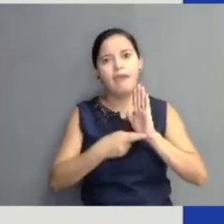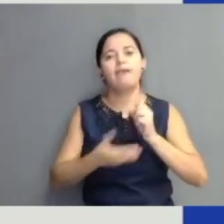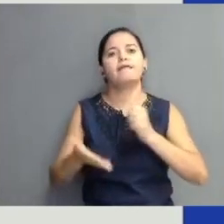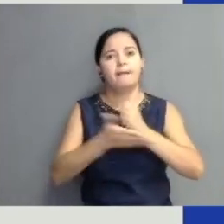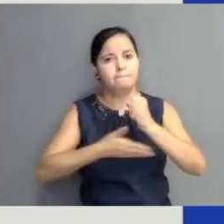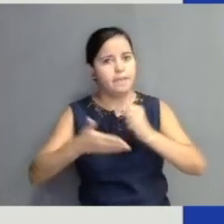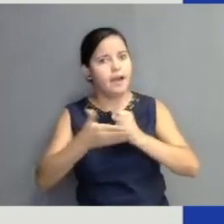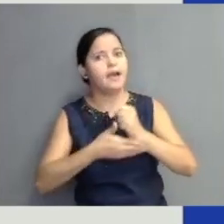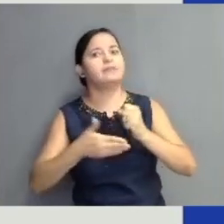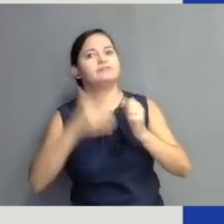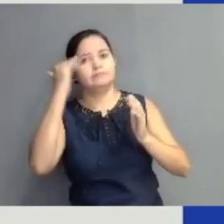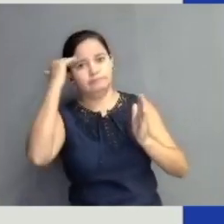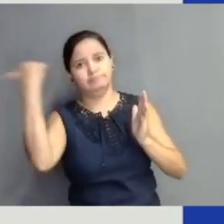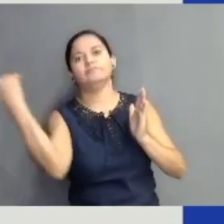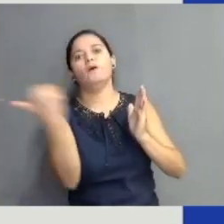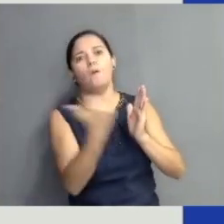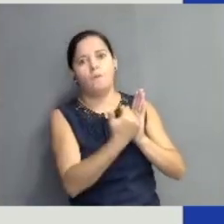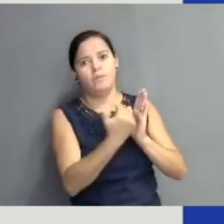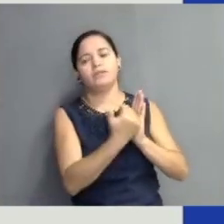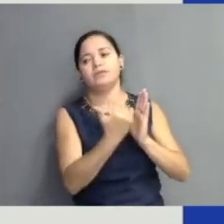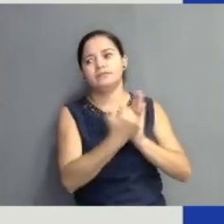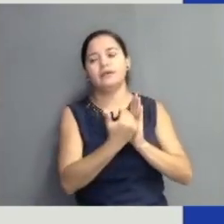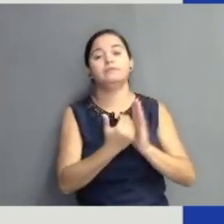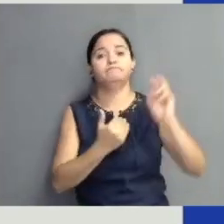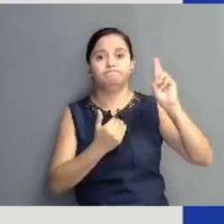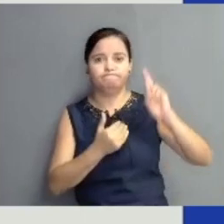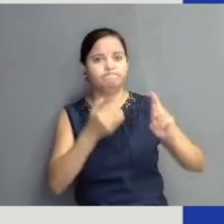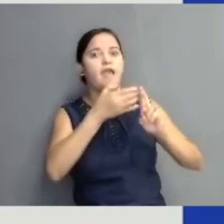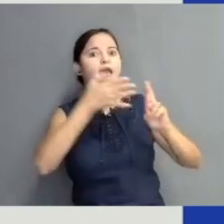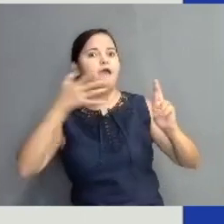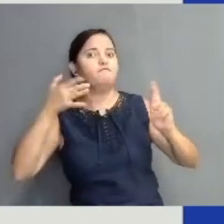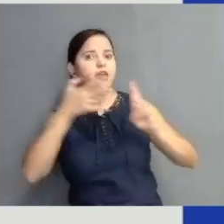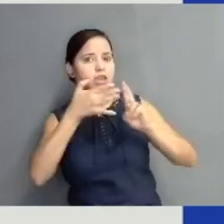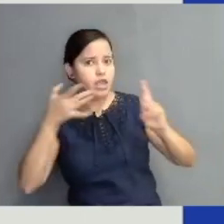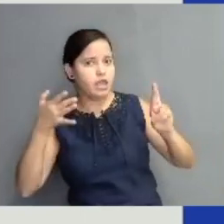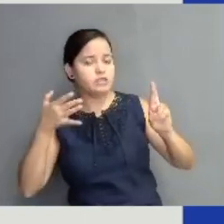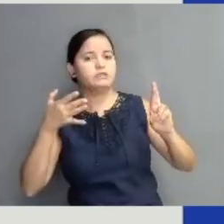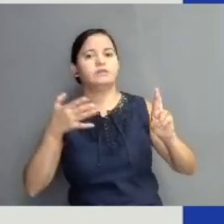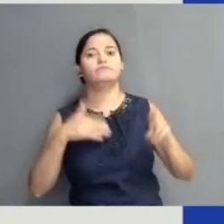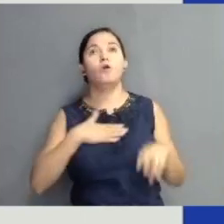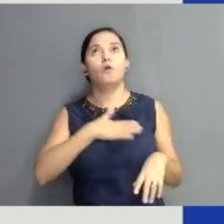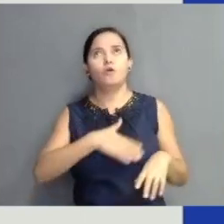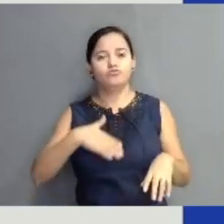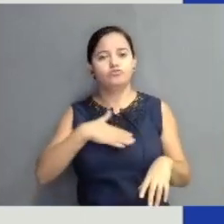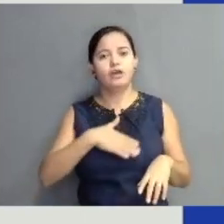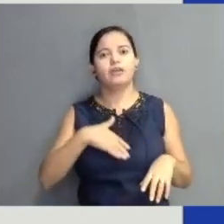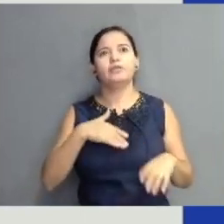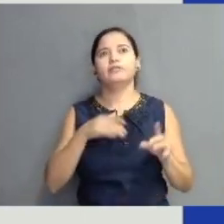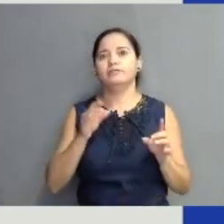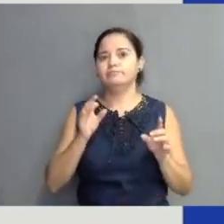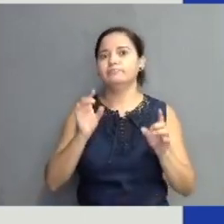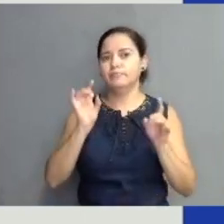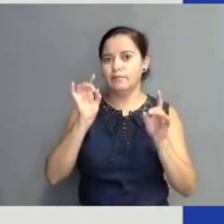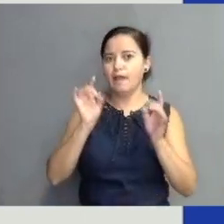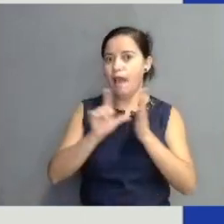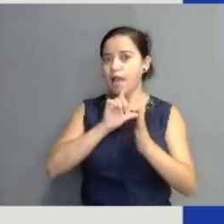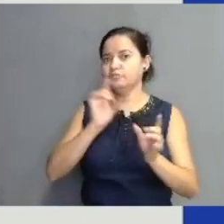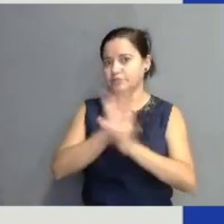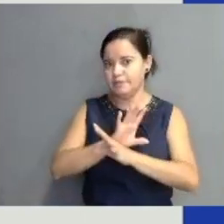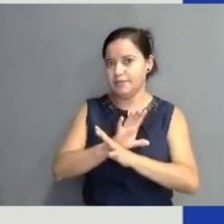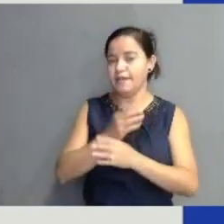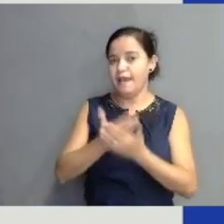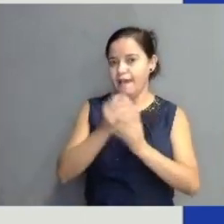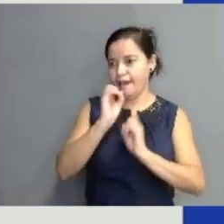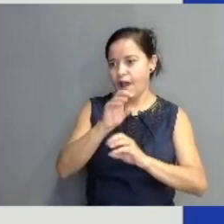isso é muito importante. Está aqui nossas referências. E gostaria de terminar essa aula com essa frase, ó, de Erasmo de